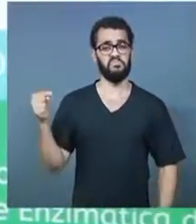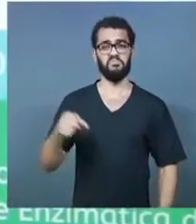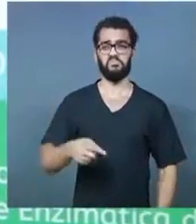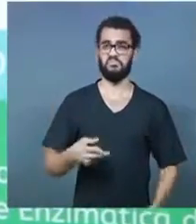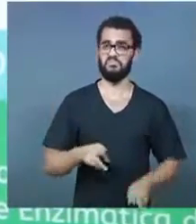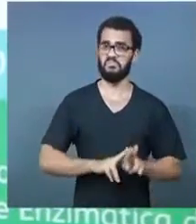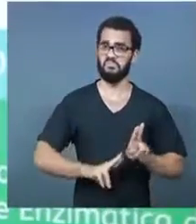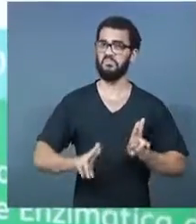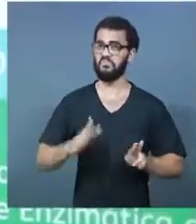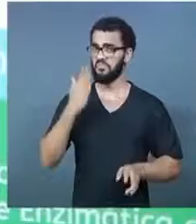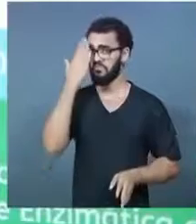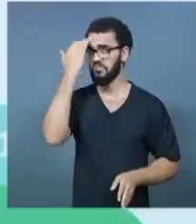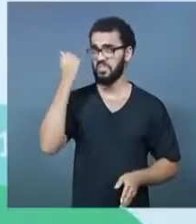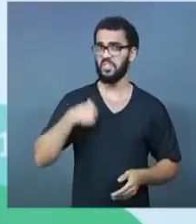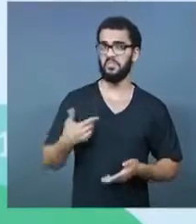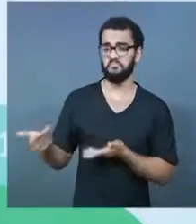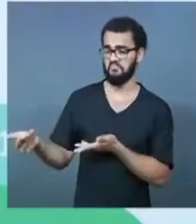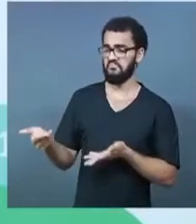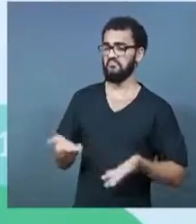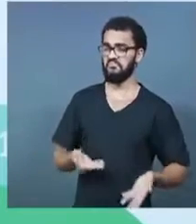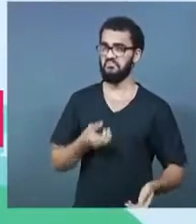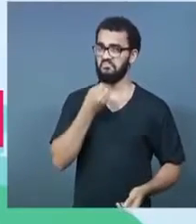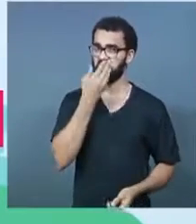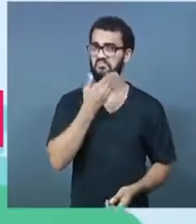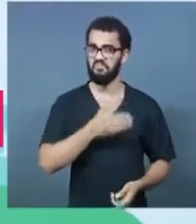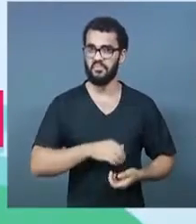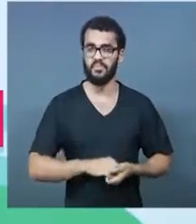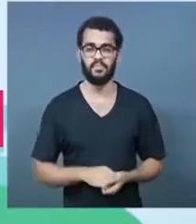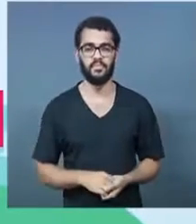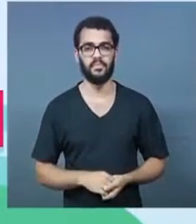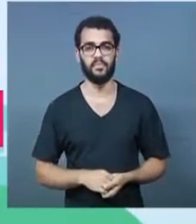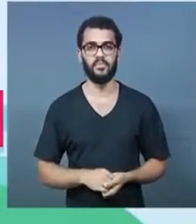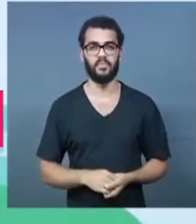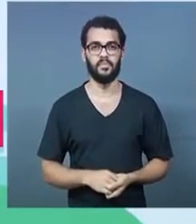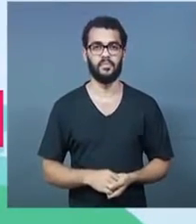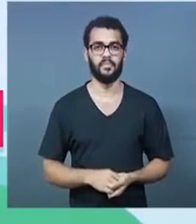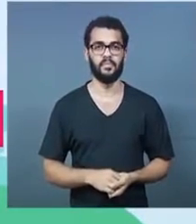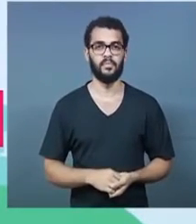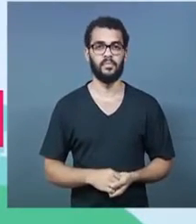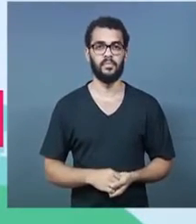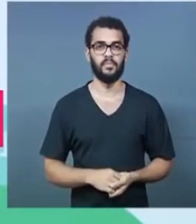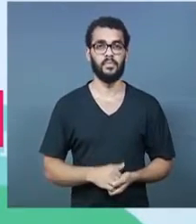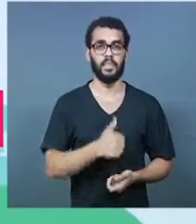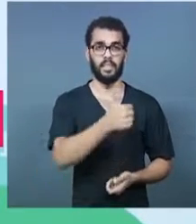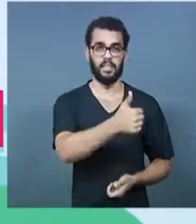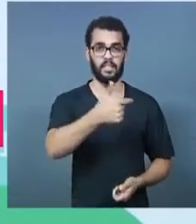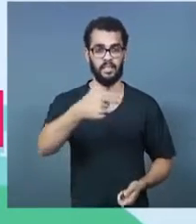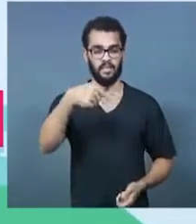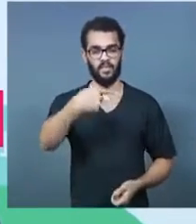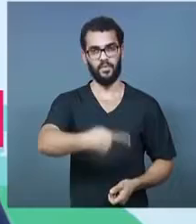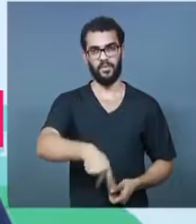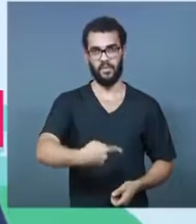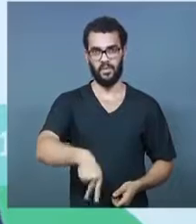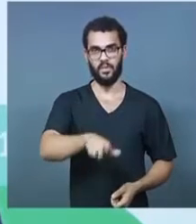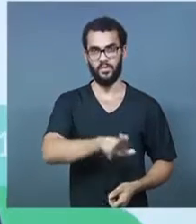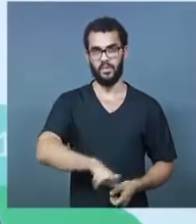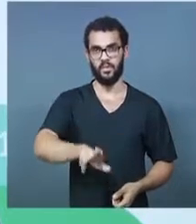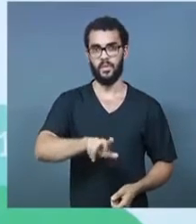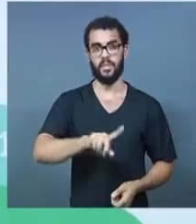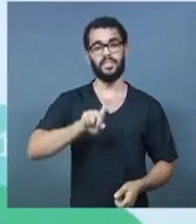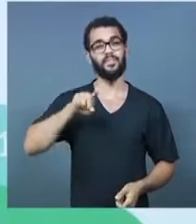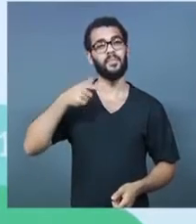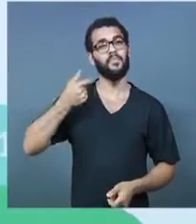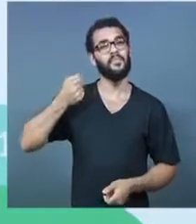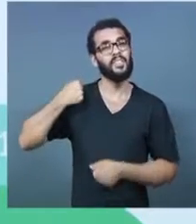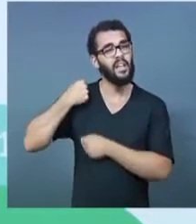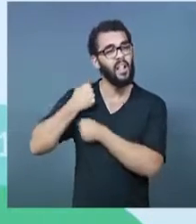na UFU sabem fazer isso como ninguém. A 12ª edição do evento foi sediada aqui em Uberlândia. 21 anos depois,